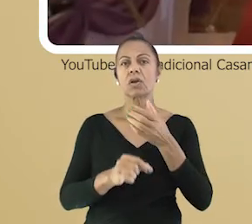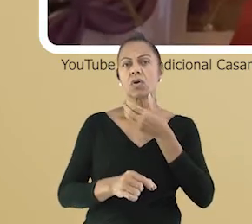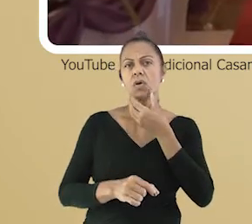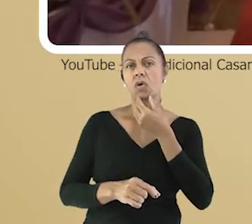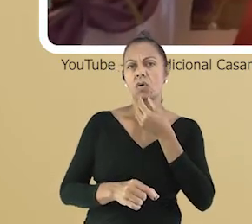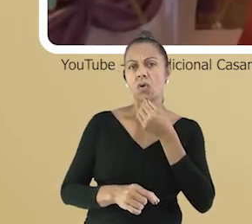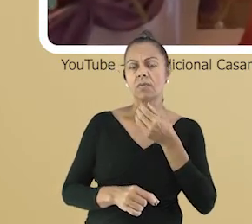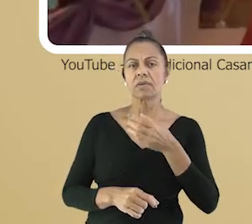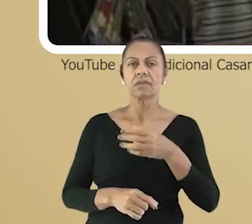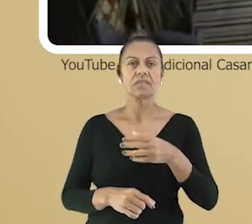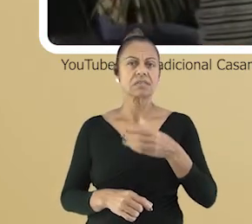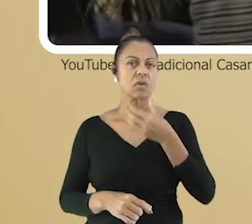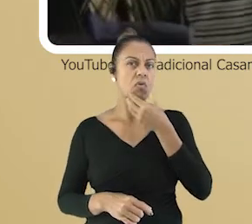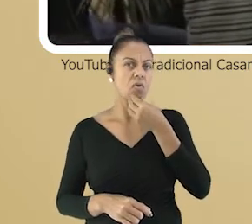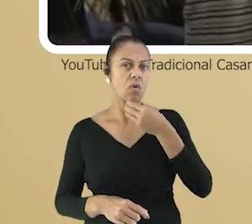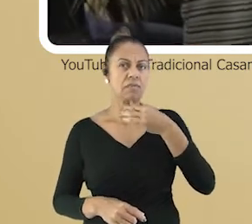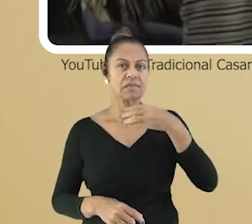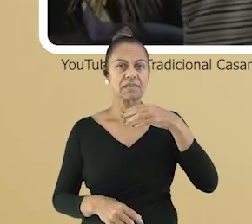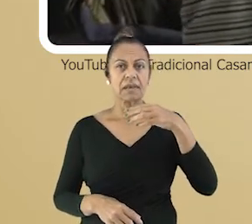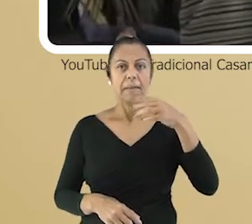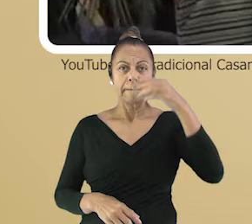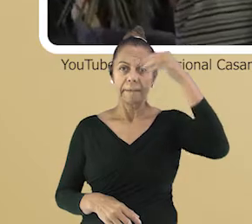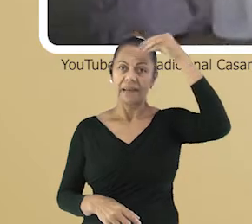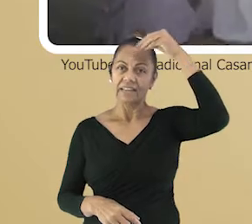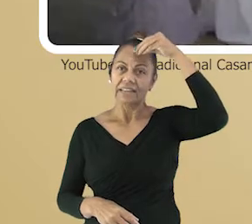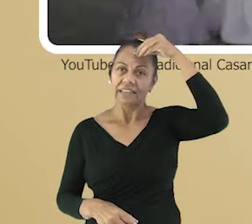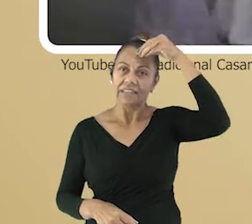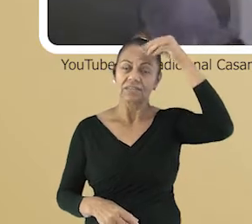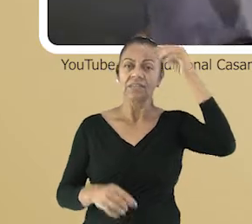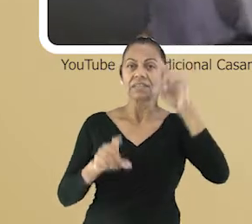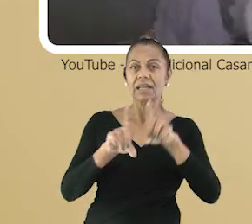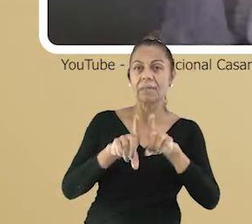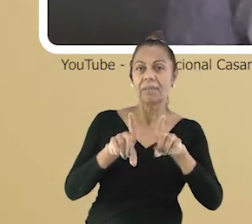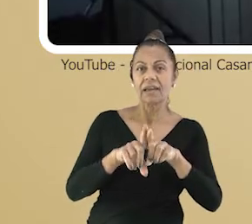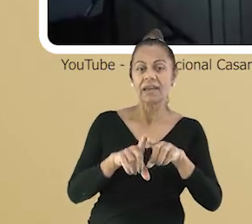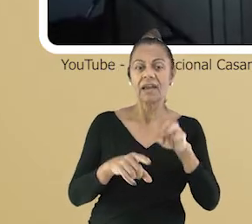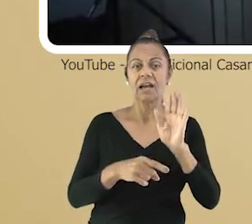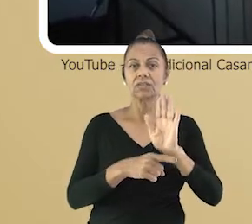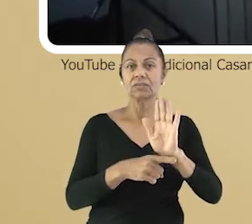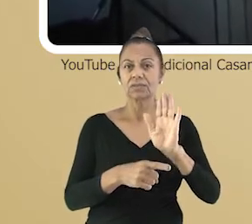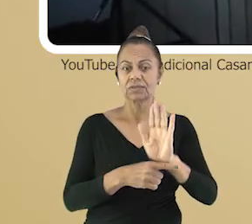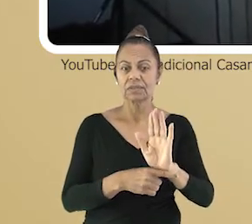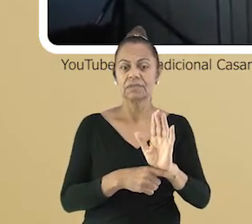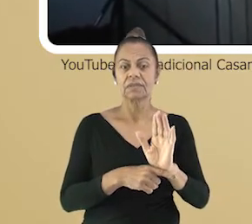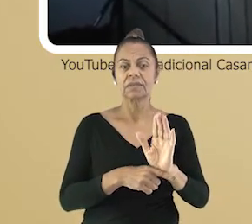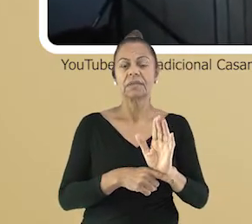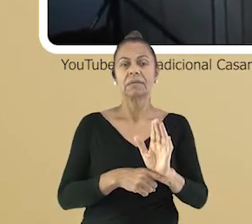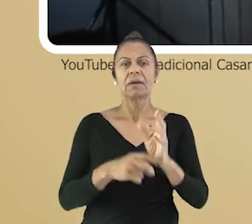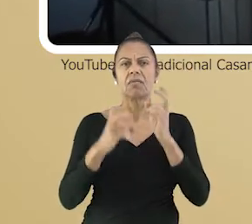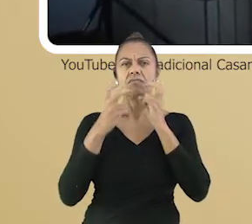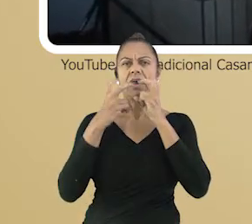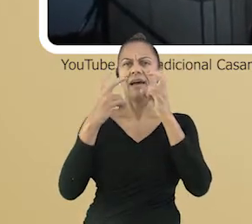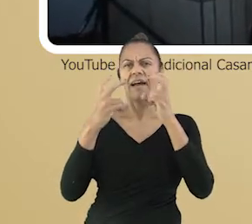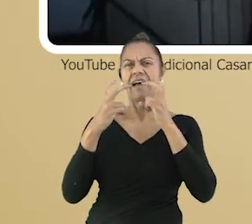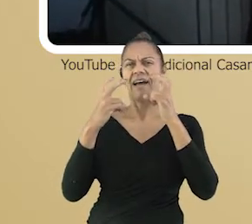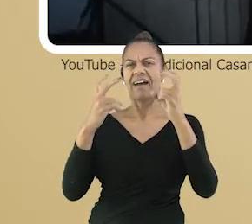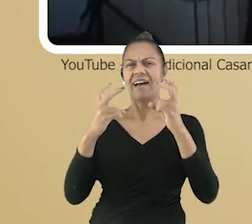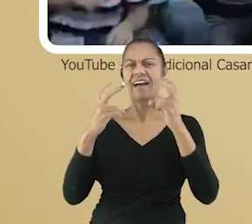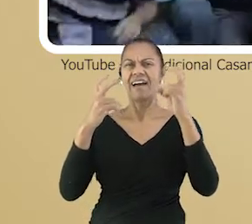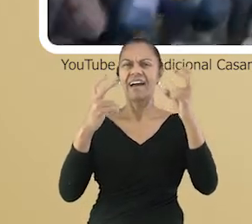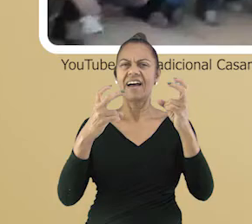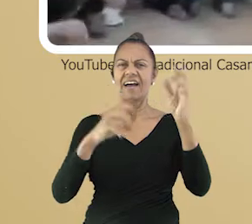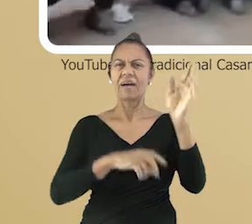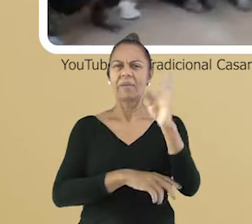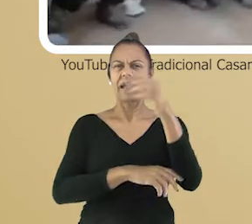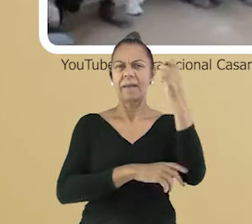Brasil, a não ser pela presença dos copeiros, que são identificados por fitas penduradas nas suas